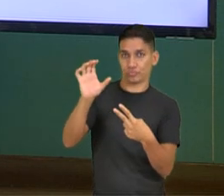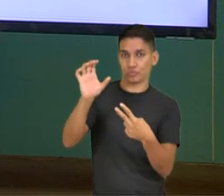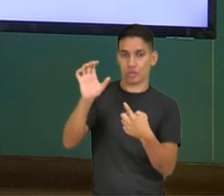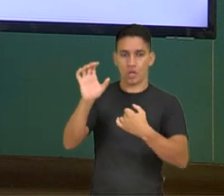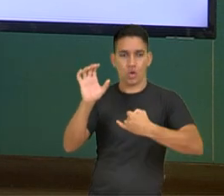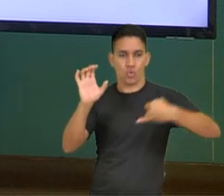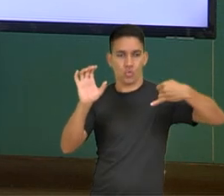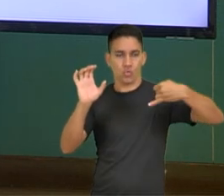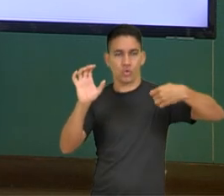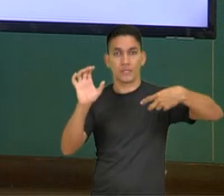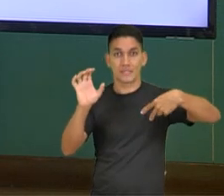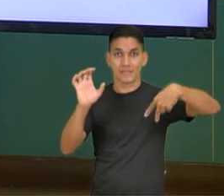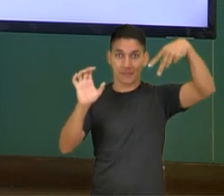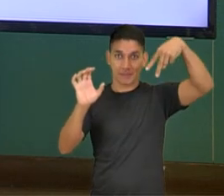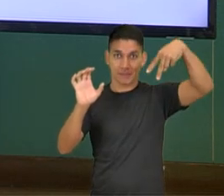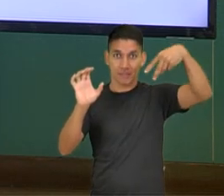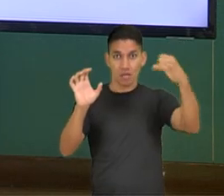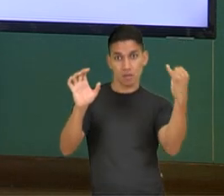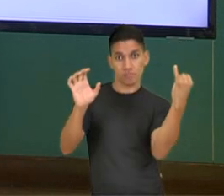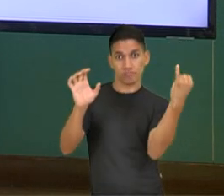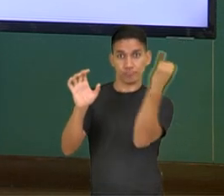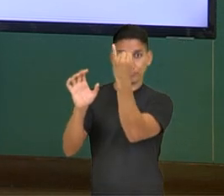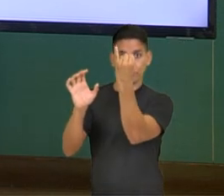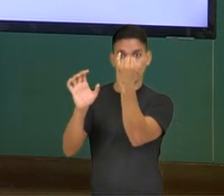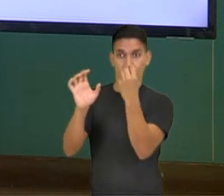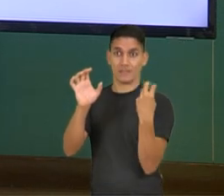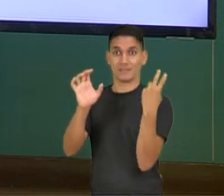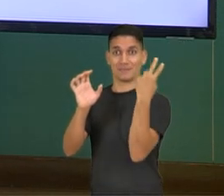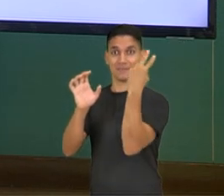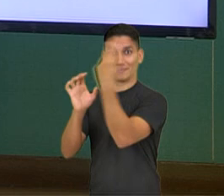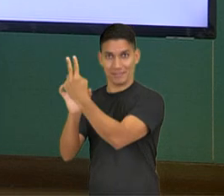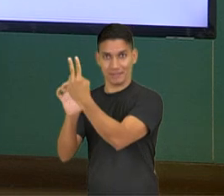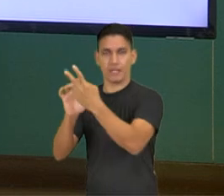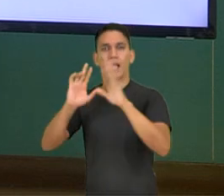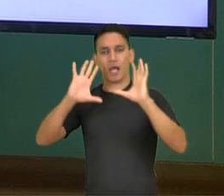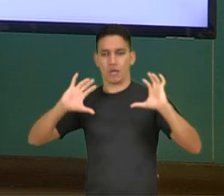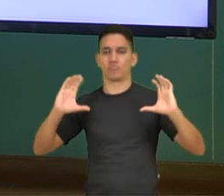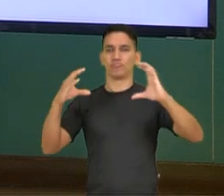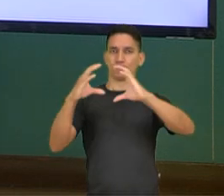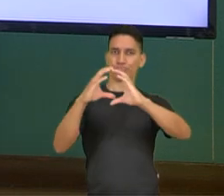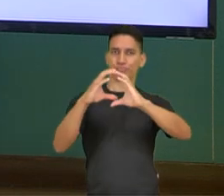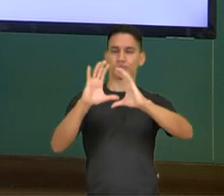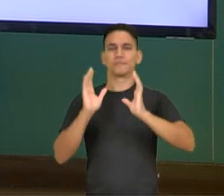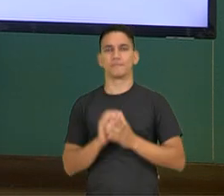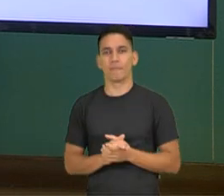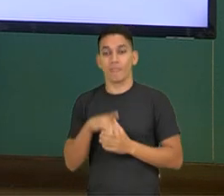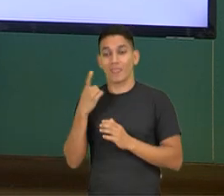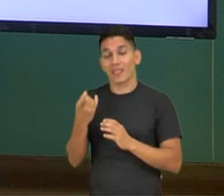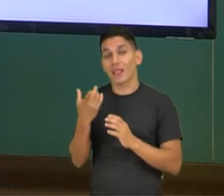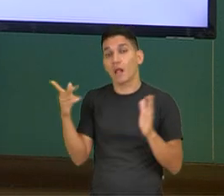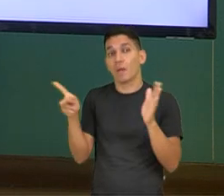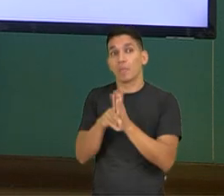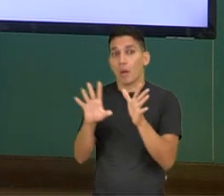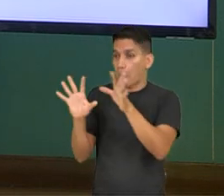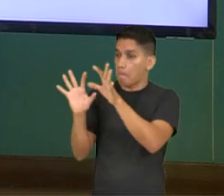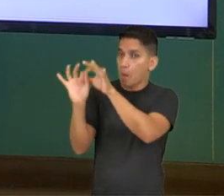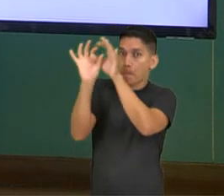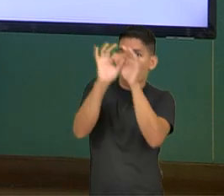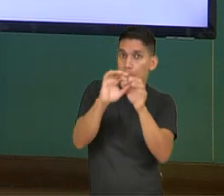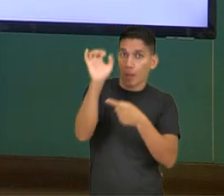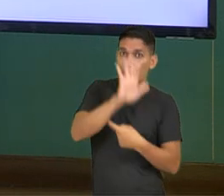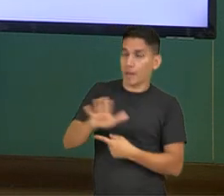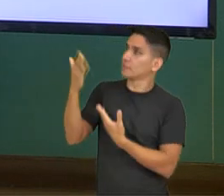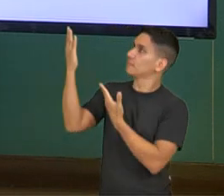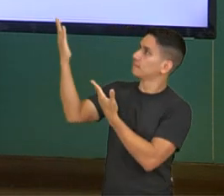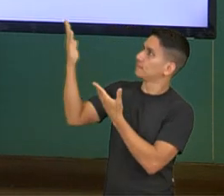alternadas entre esses átomos de carbono e formando uma cadeia fechada. Esse anel aromático, ele é simbolizado desta